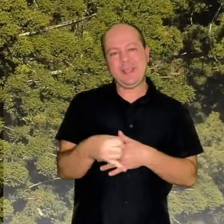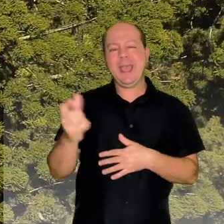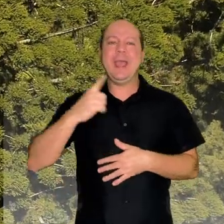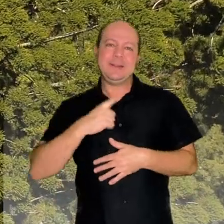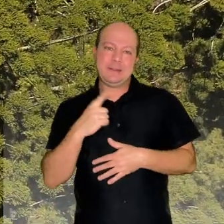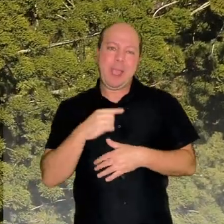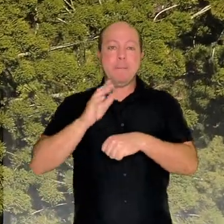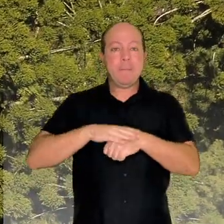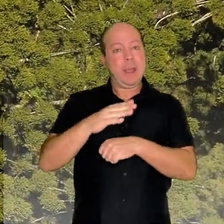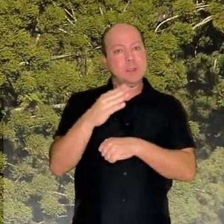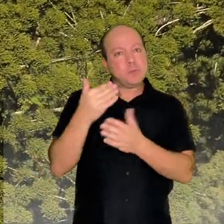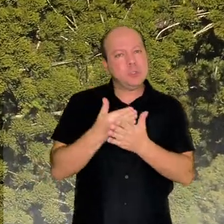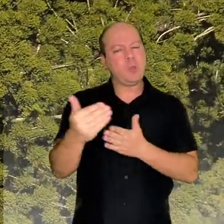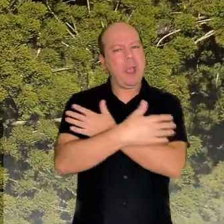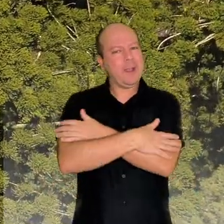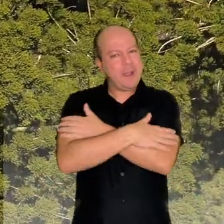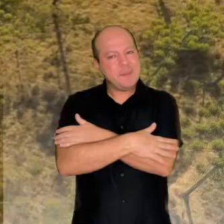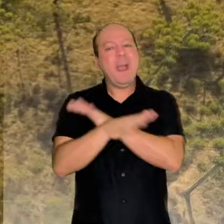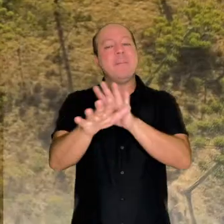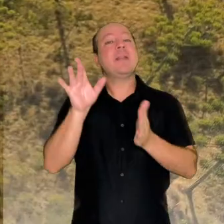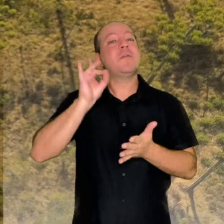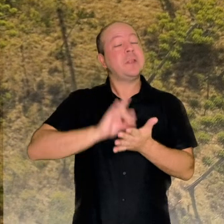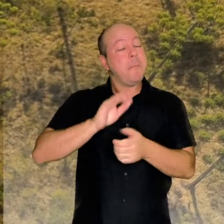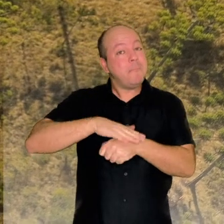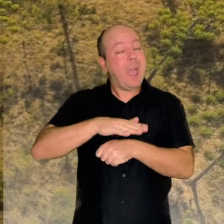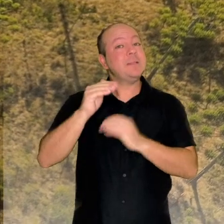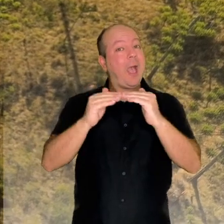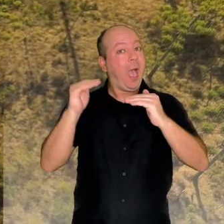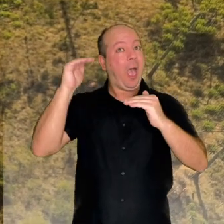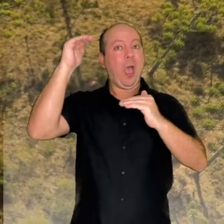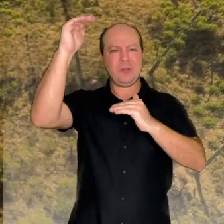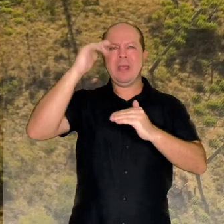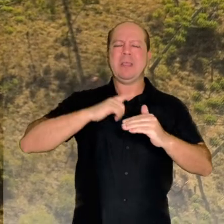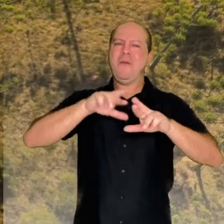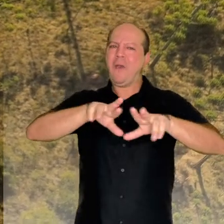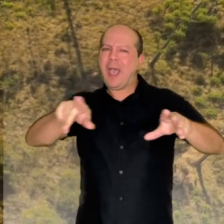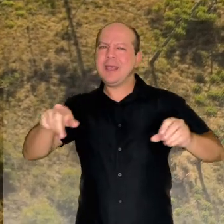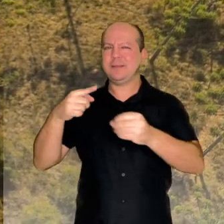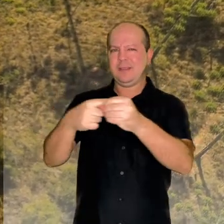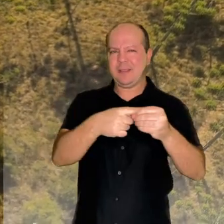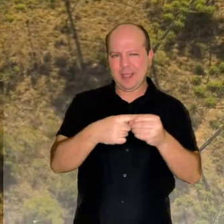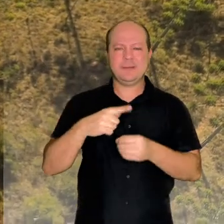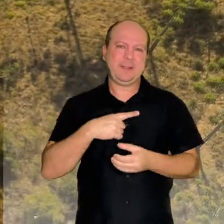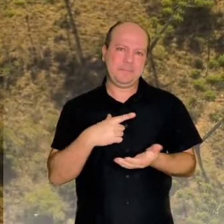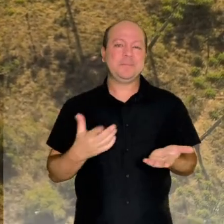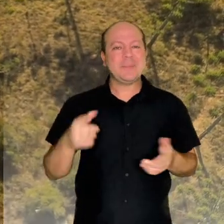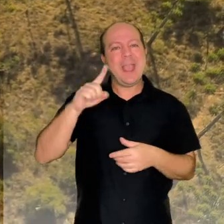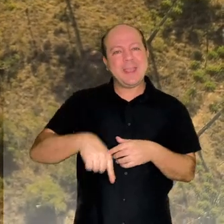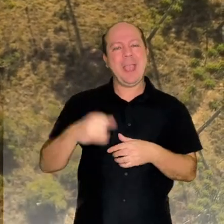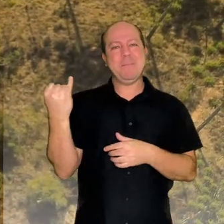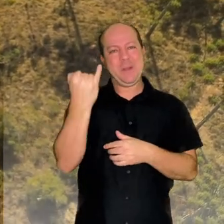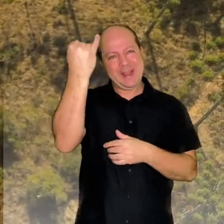que a nascente da Bacia do Prata mais alta era aqui em Campos, né? Na verdade, é uma das mais altas, né? Então a gente tem várias cidades que tem e uma